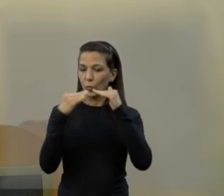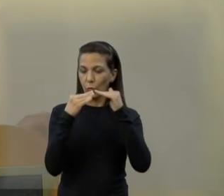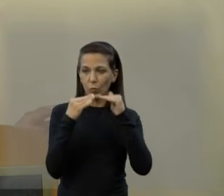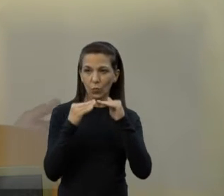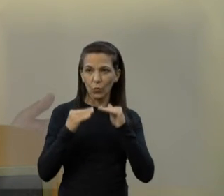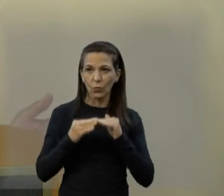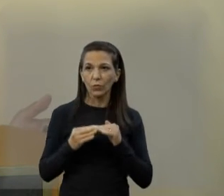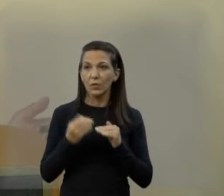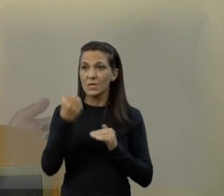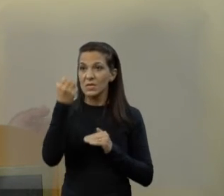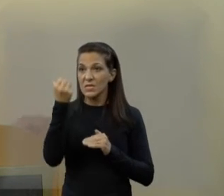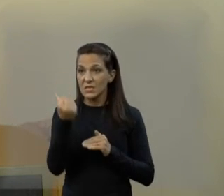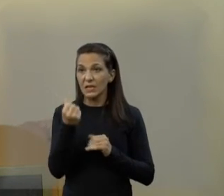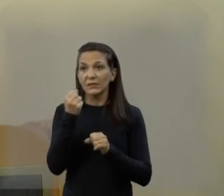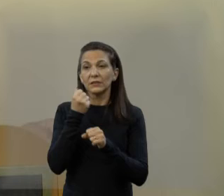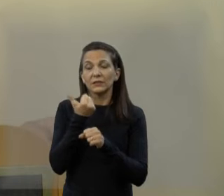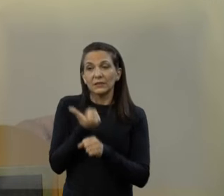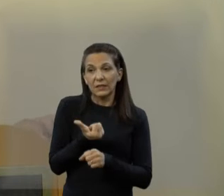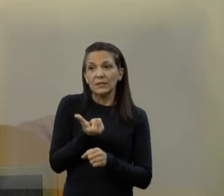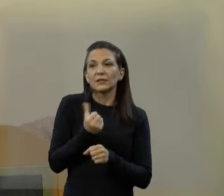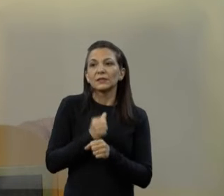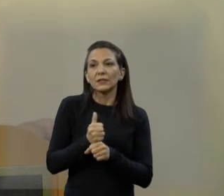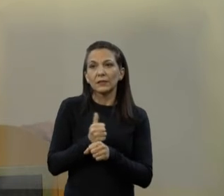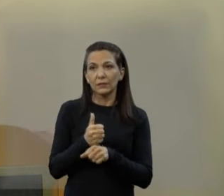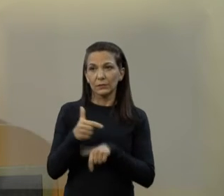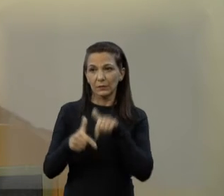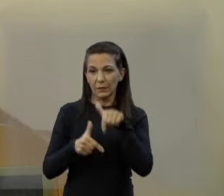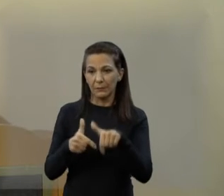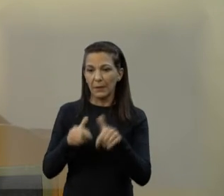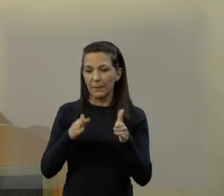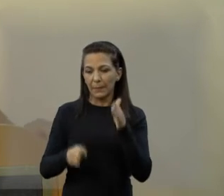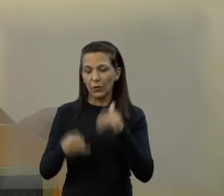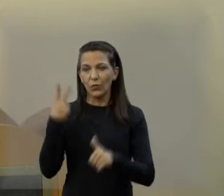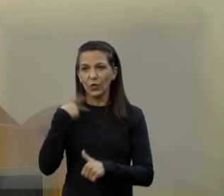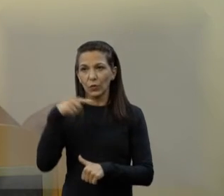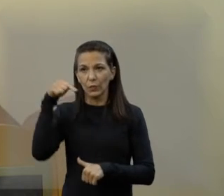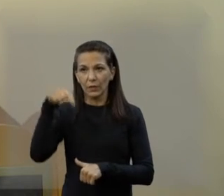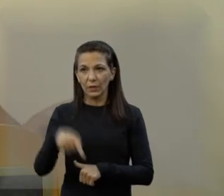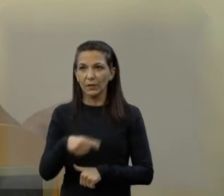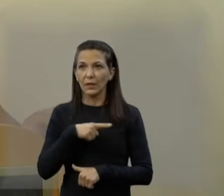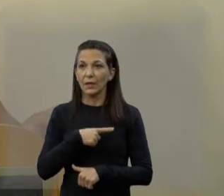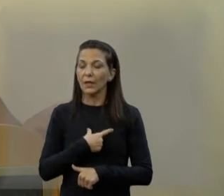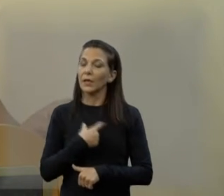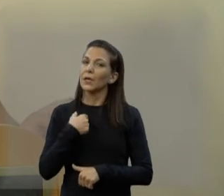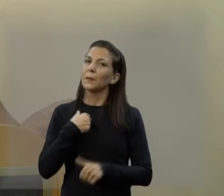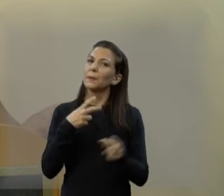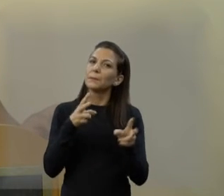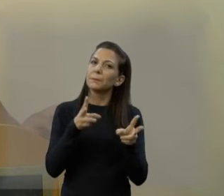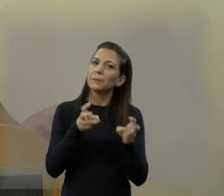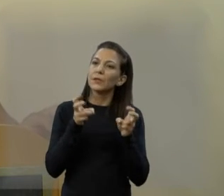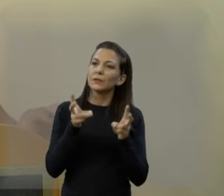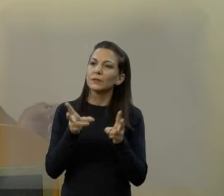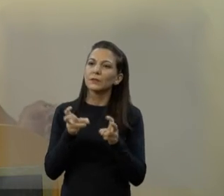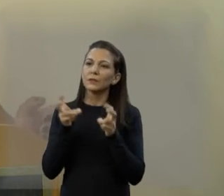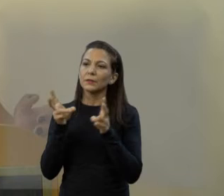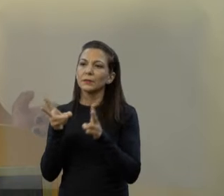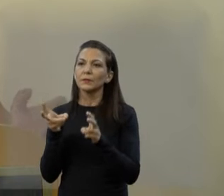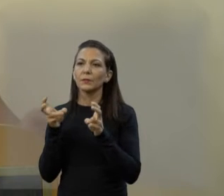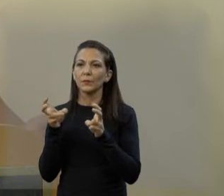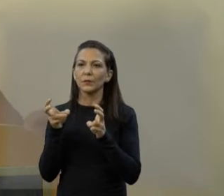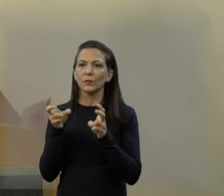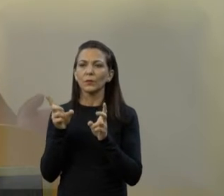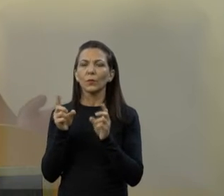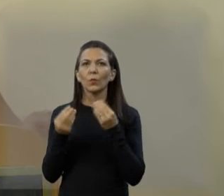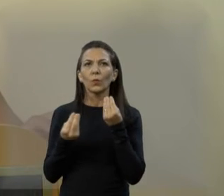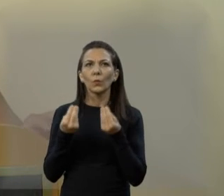em seis anos de Mandato que a população de Araraquara me concedeu eu tenho percebido o quanto é